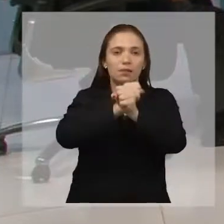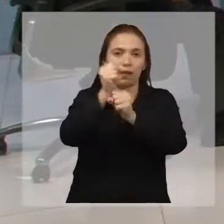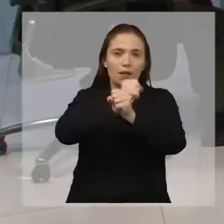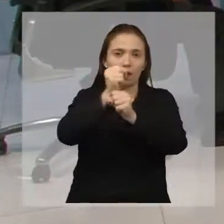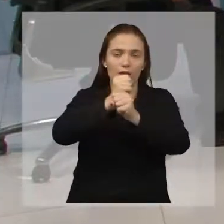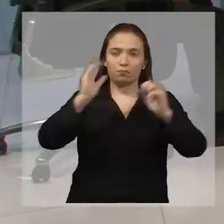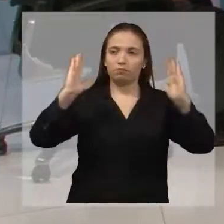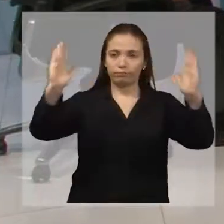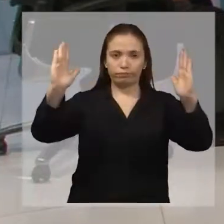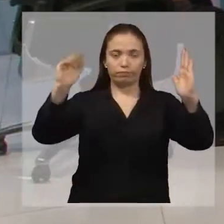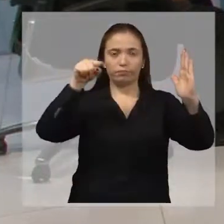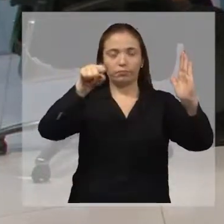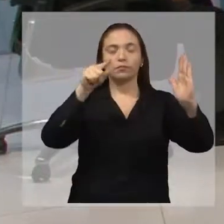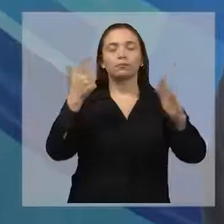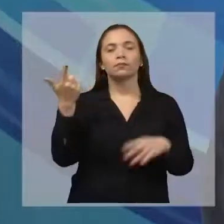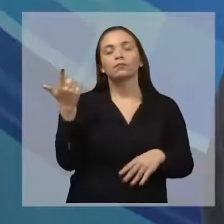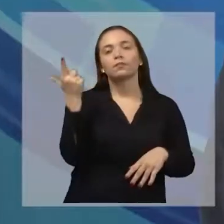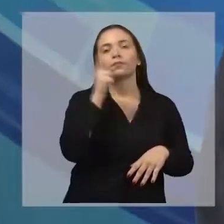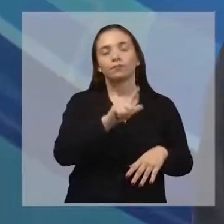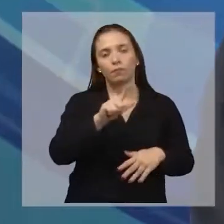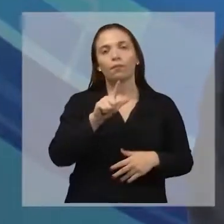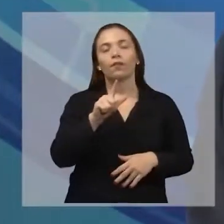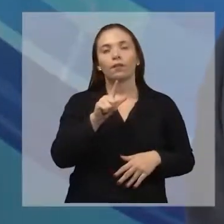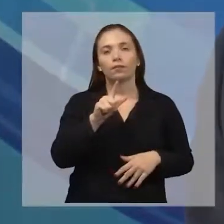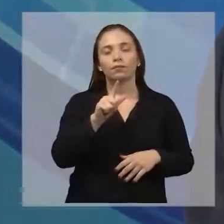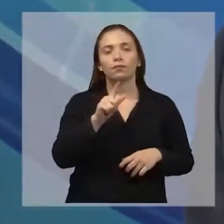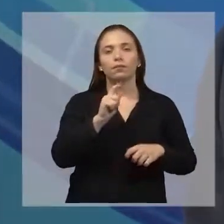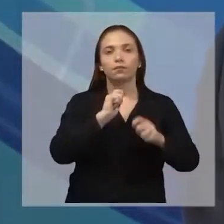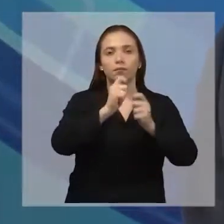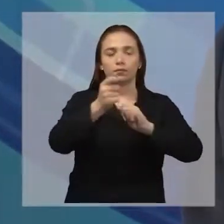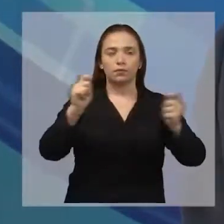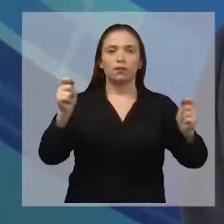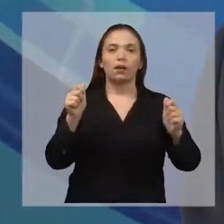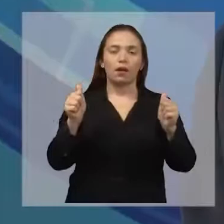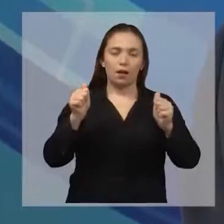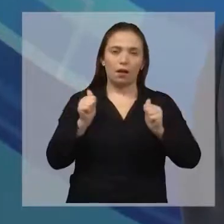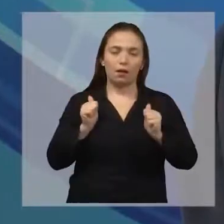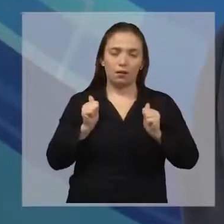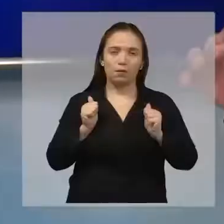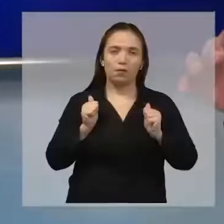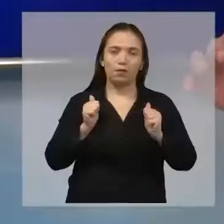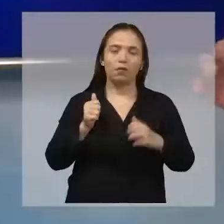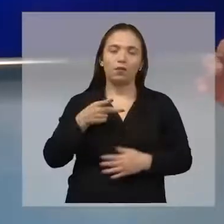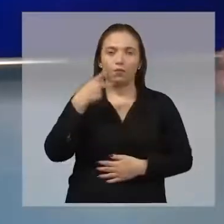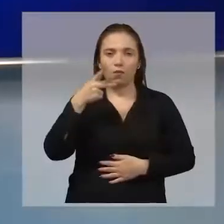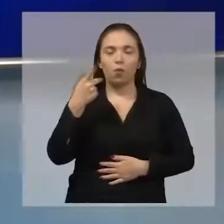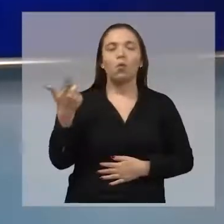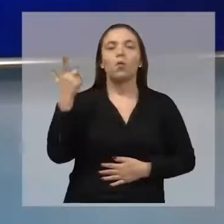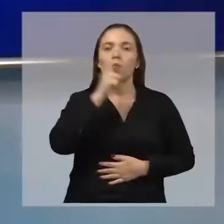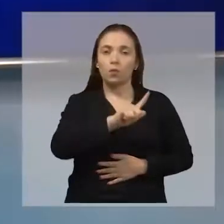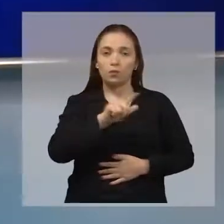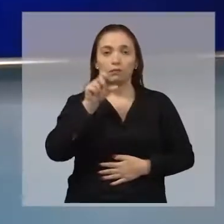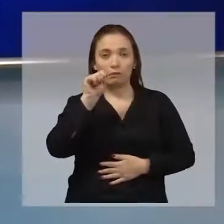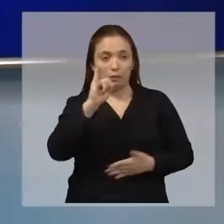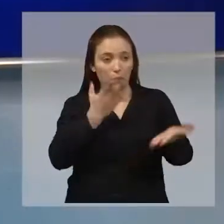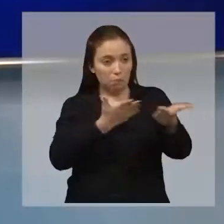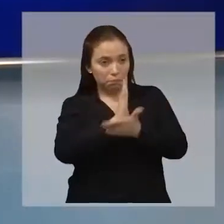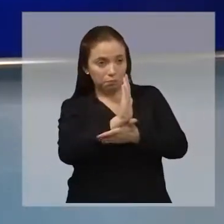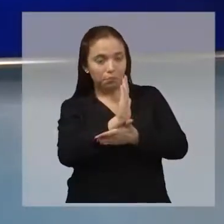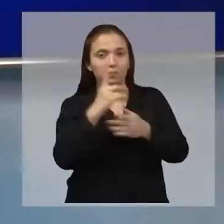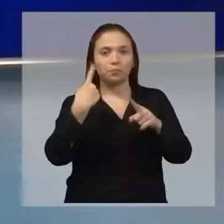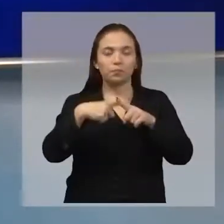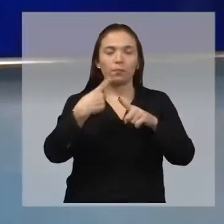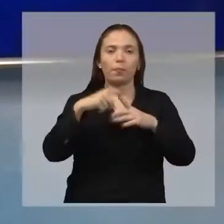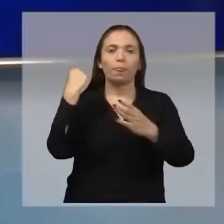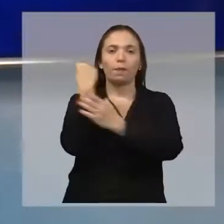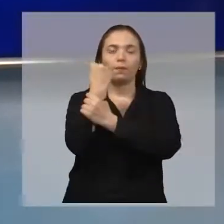ele, seria suficiente para tornar a Previdência, então, a partir daí, consolidada para garantir as aposentadorias dos